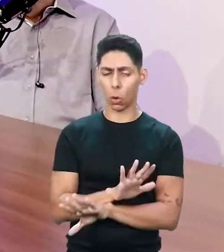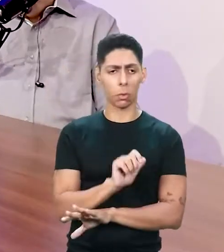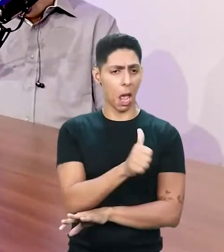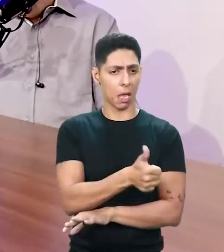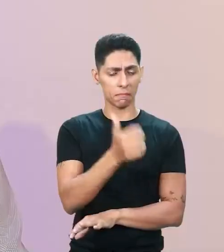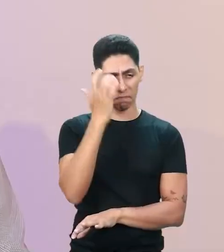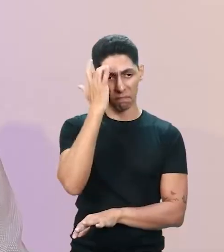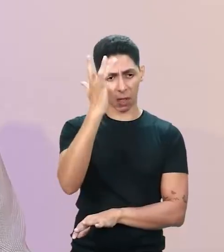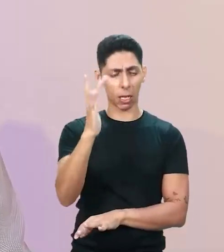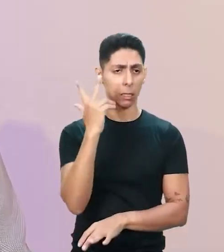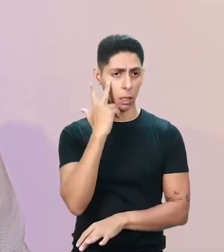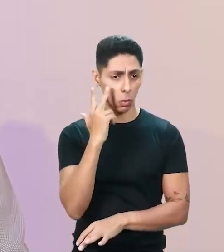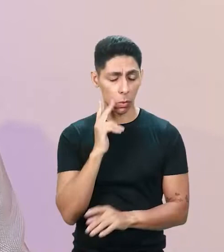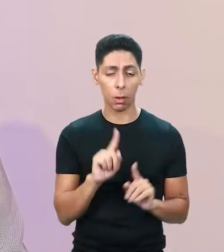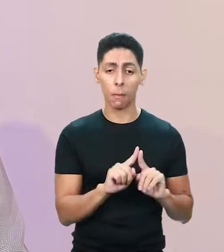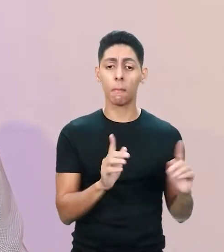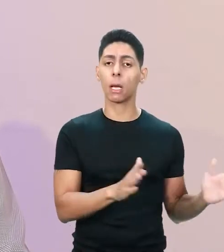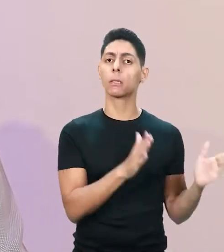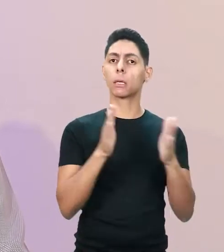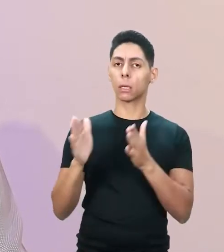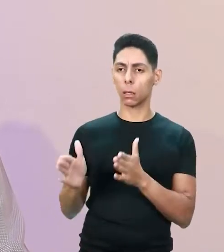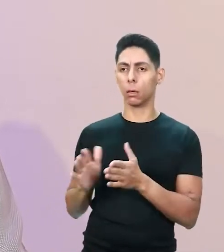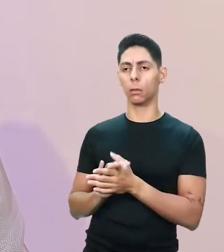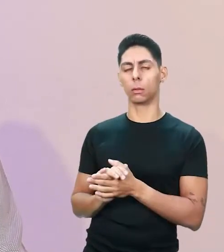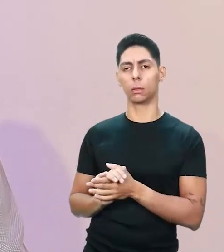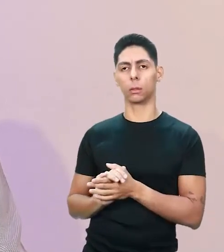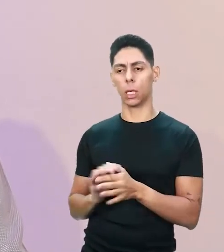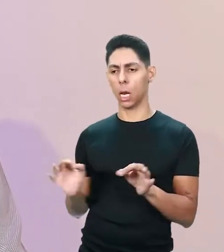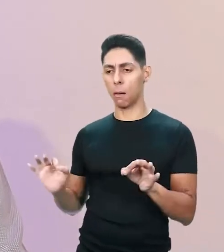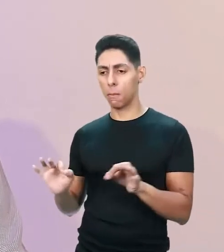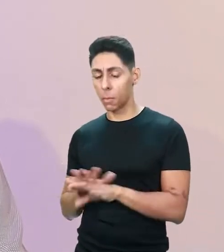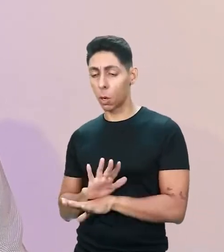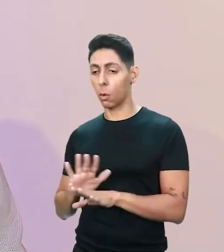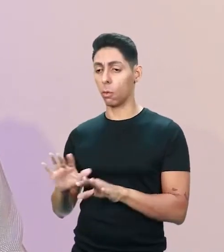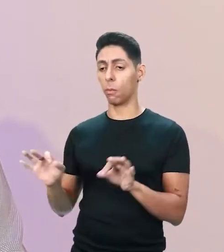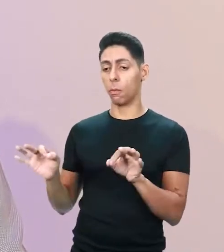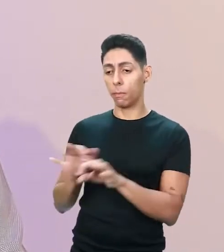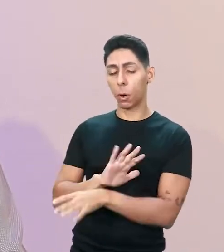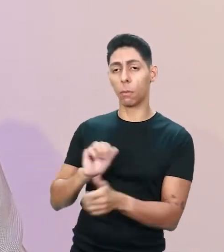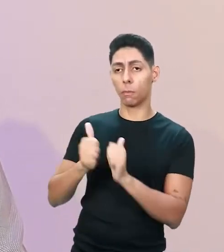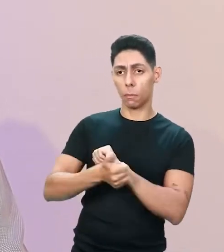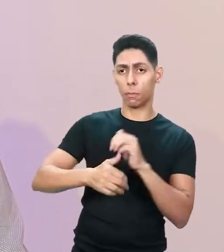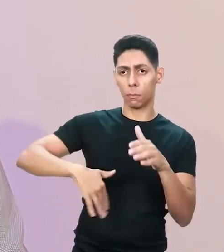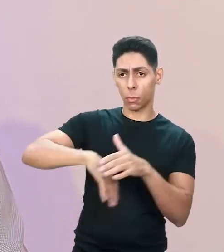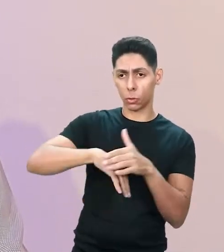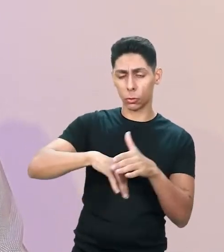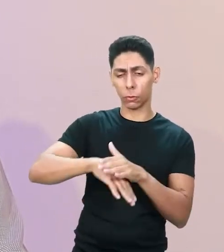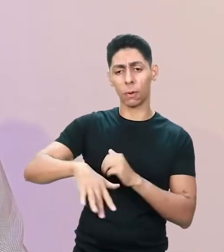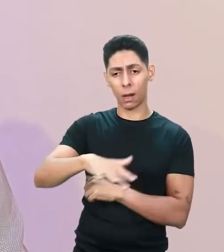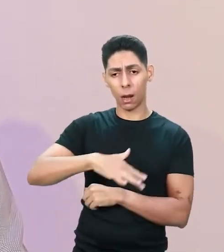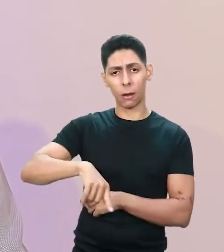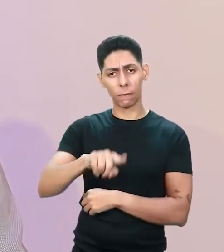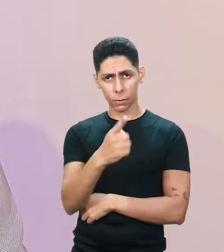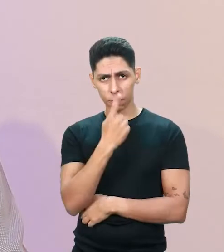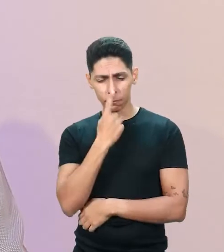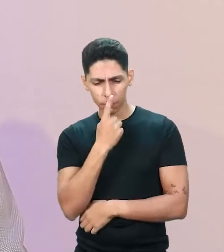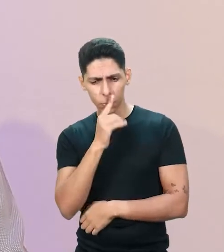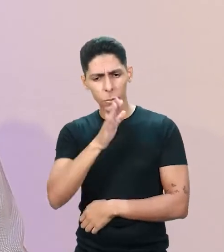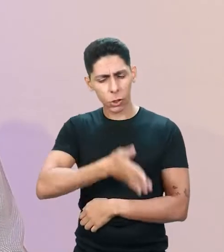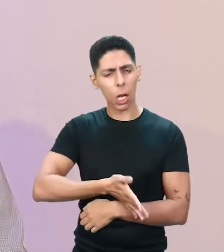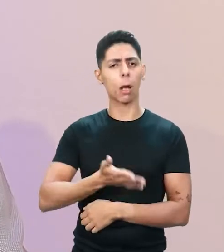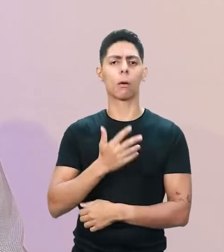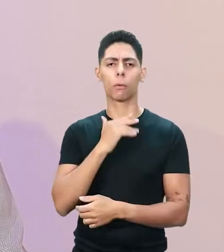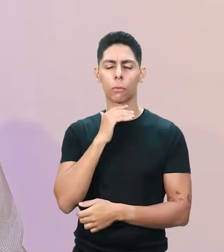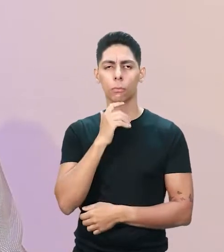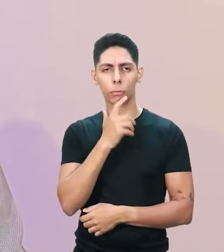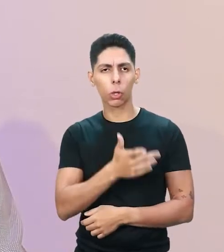bem. Agora, sair do plantão esportivo, que era uma área que o senhor apurava a notícia